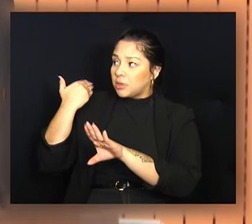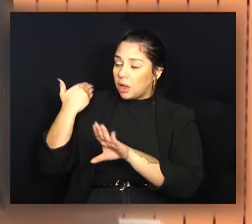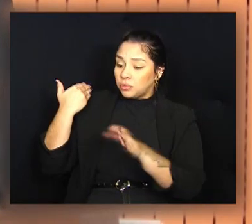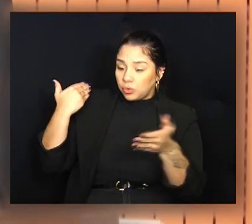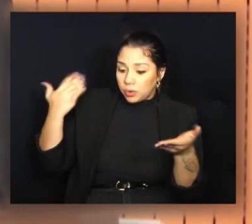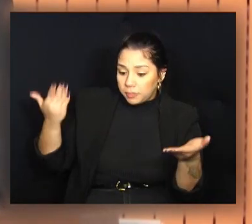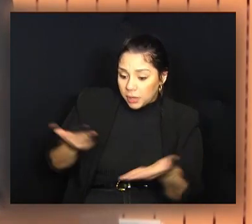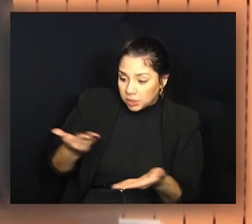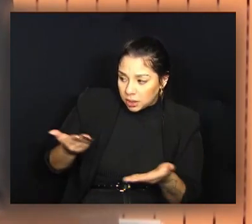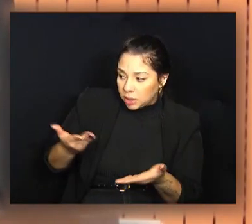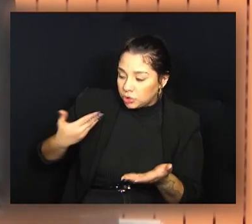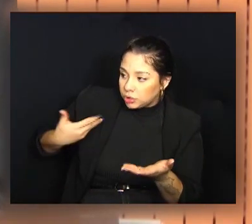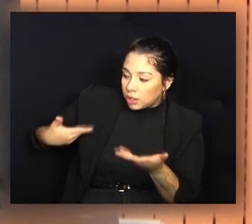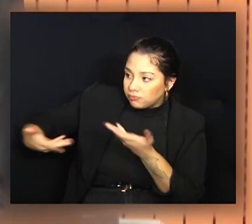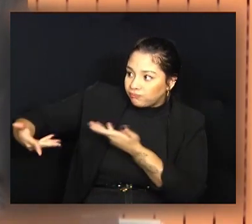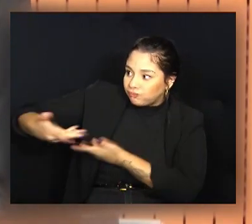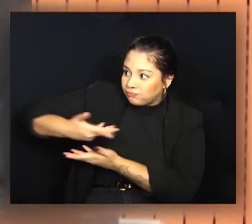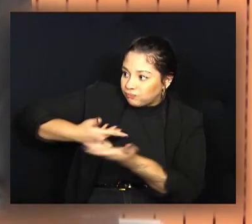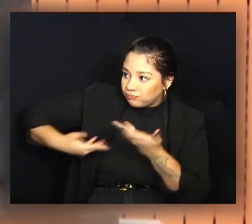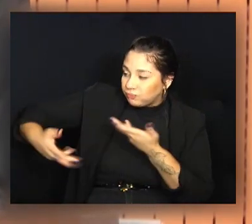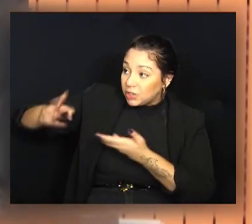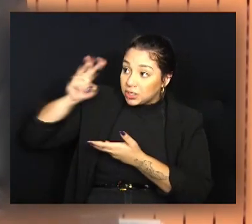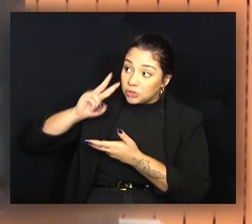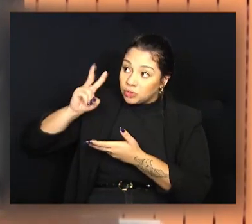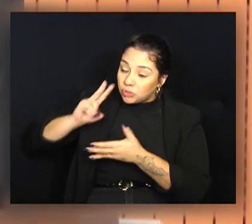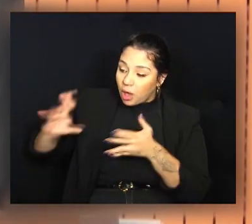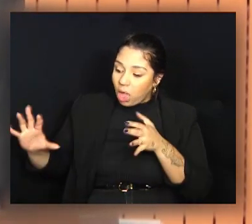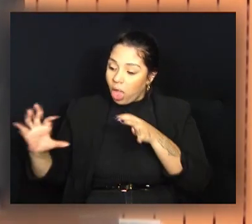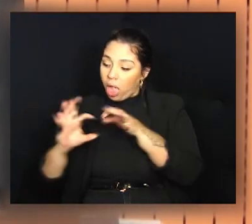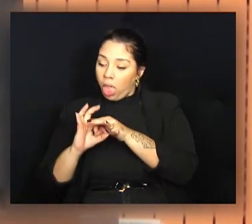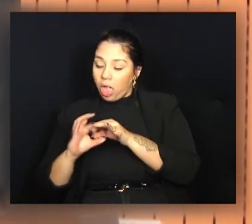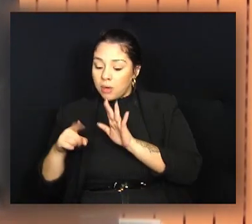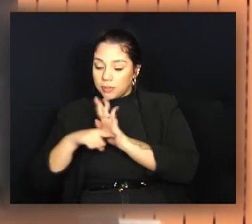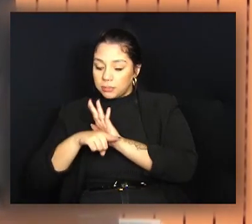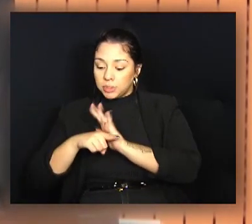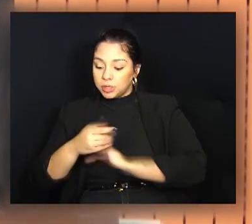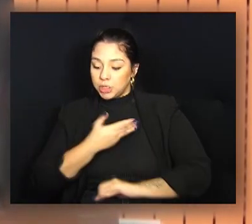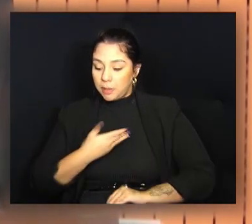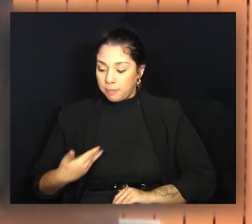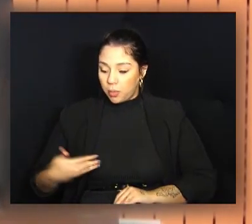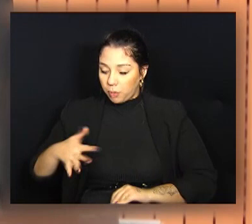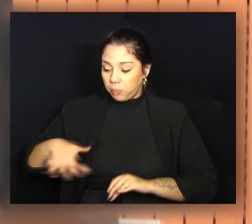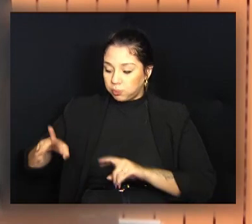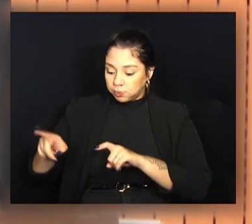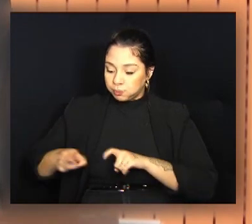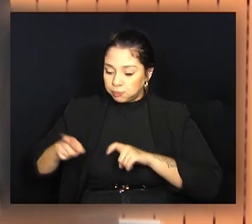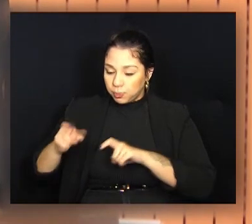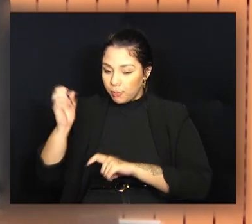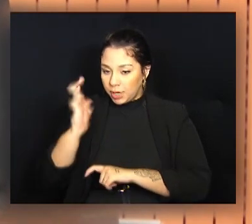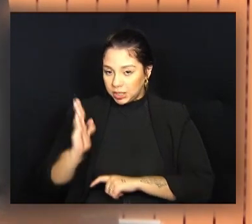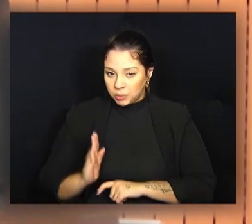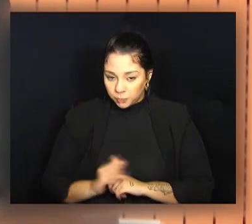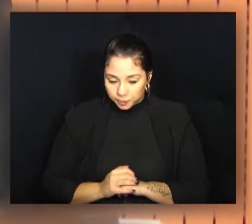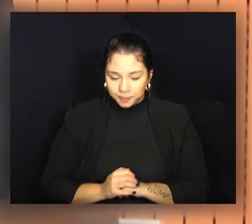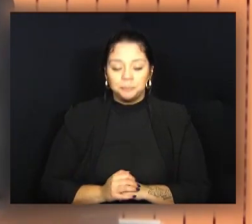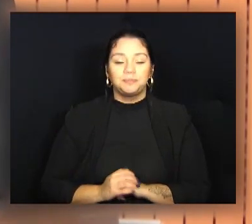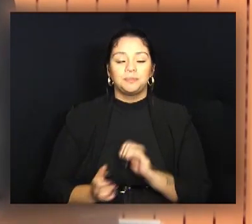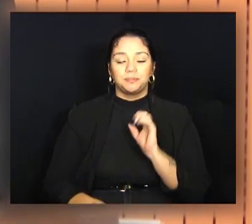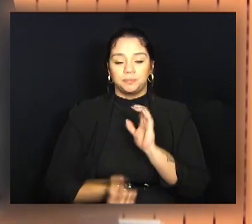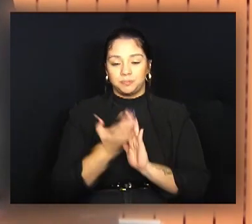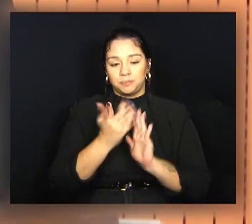se misturam com a própria história da pesquisa pública agropecuária no Brasil. Instituída pela